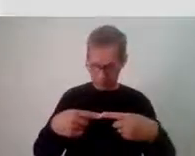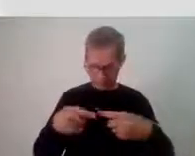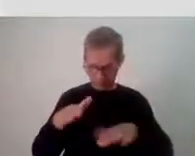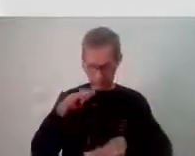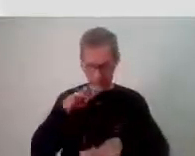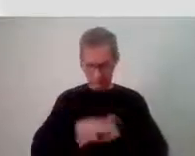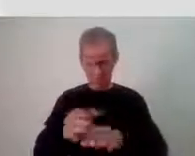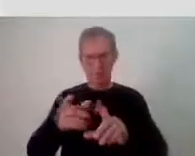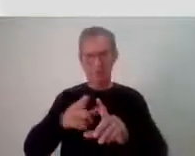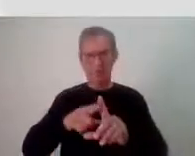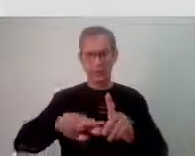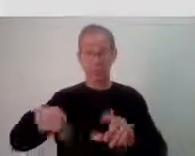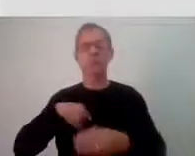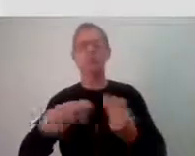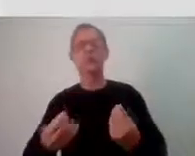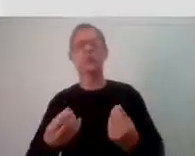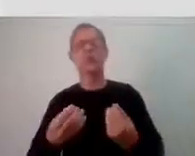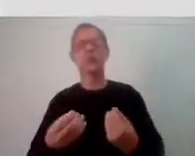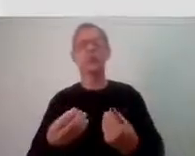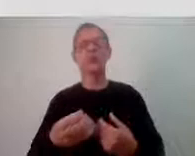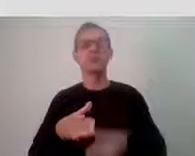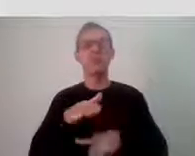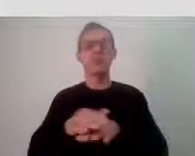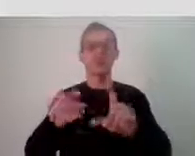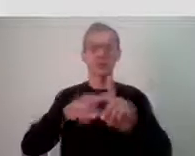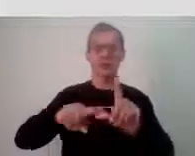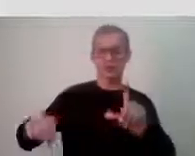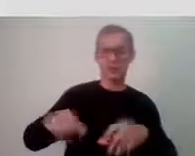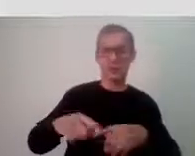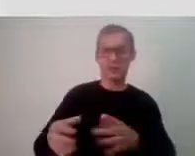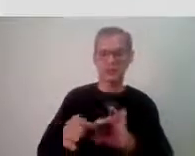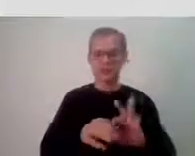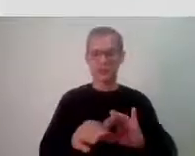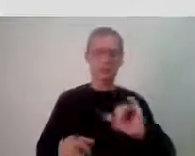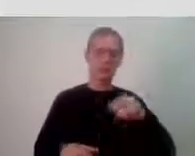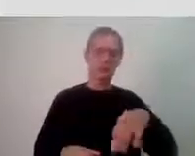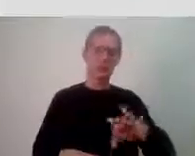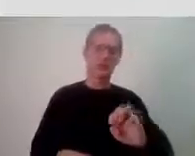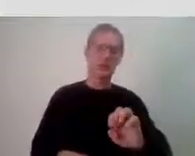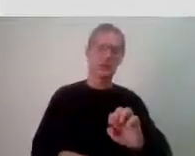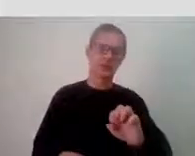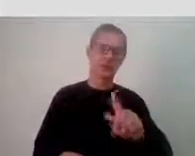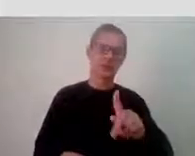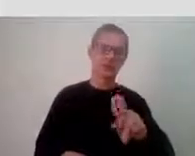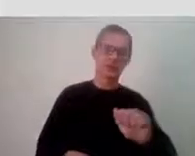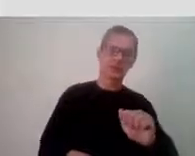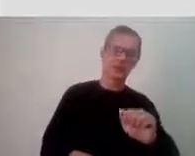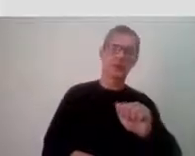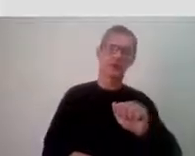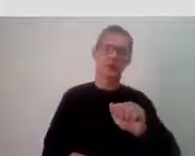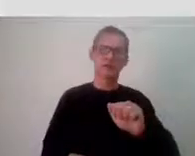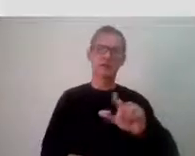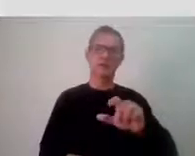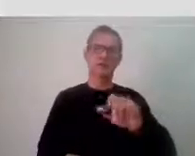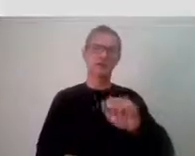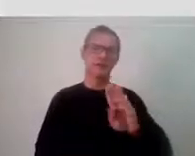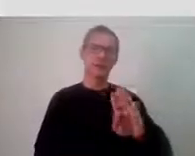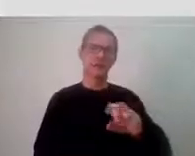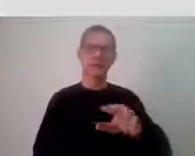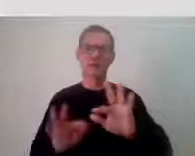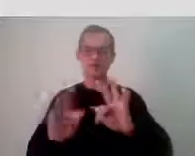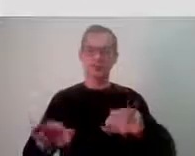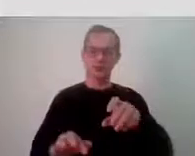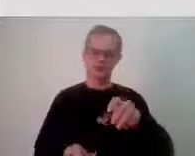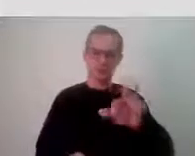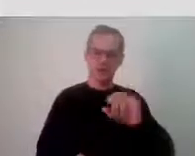a área? Da mesma forma anteriormente, a integral de A a B da minha função f de x, só que depois eu calculo